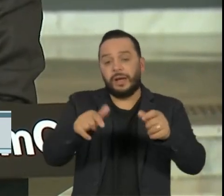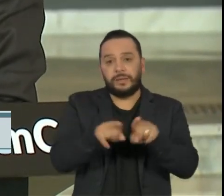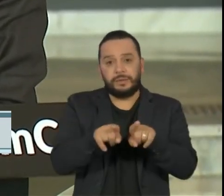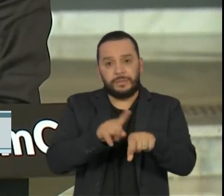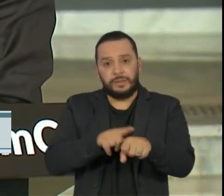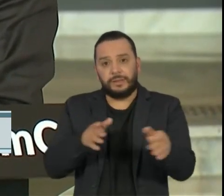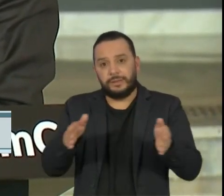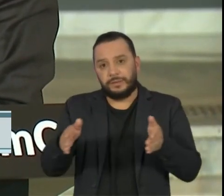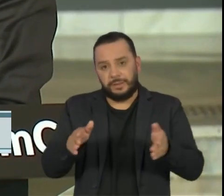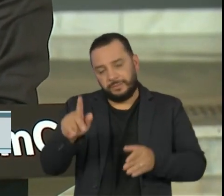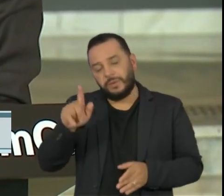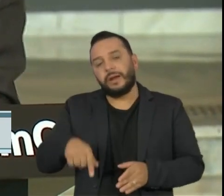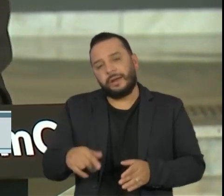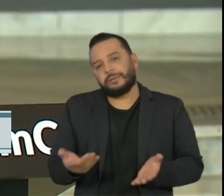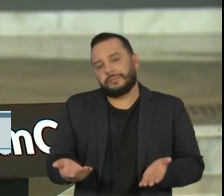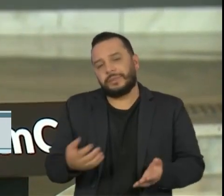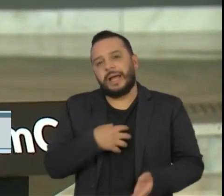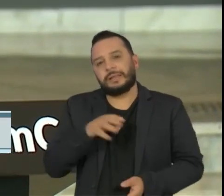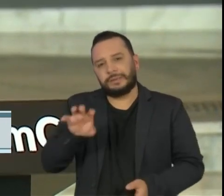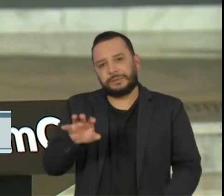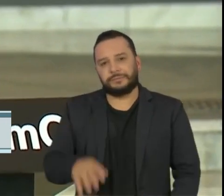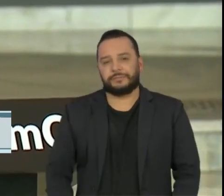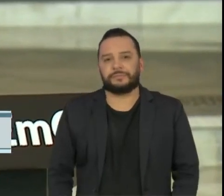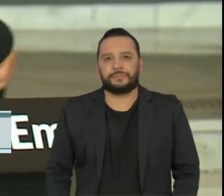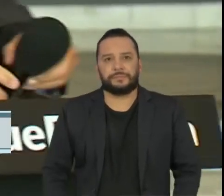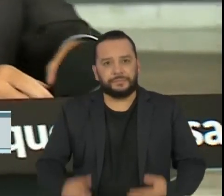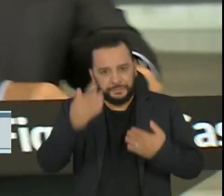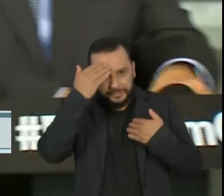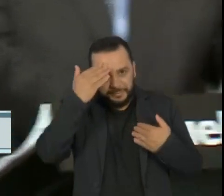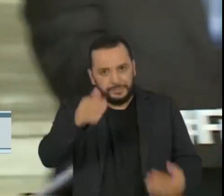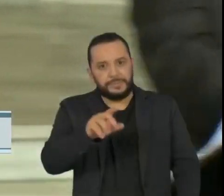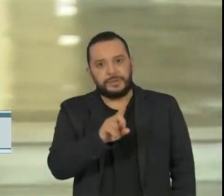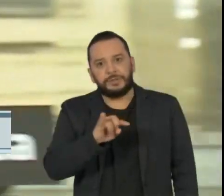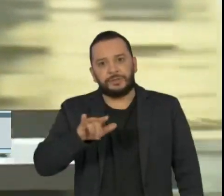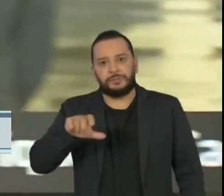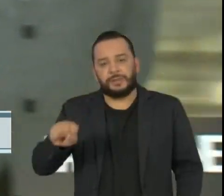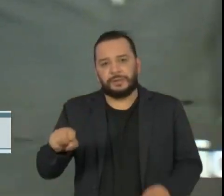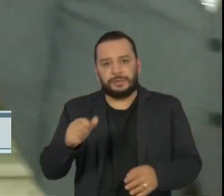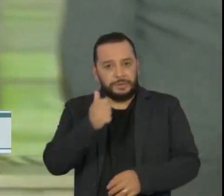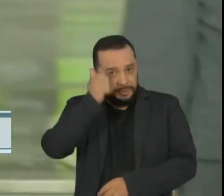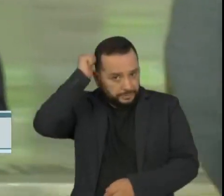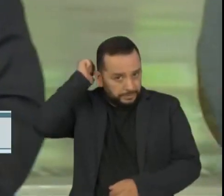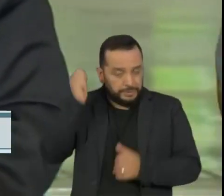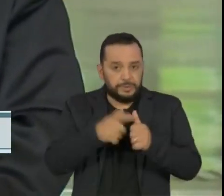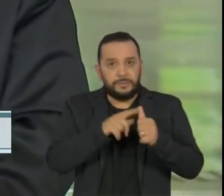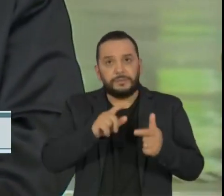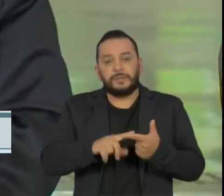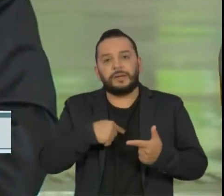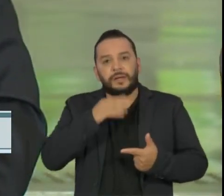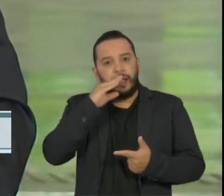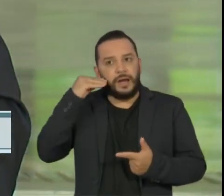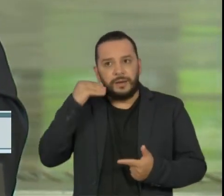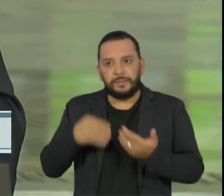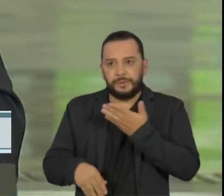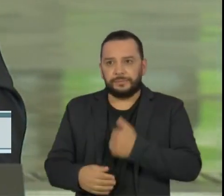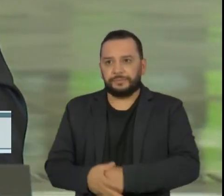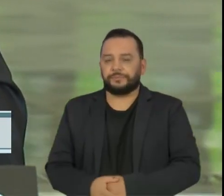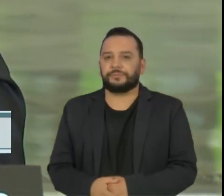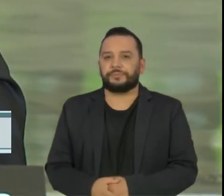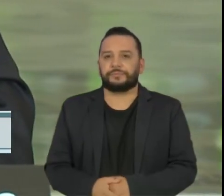menos esse o panorama. Obrigado, doutor Dimas. Doutor German, sobre os leitos de UTI. Pois não.